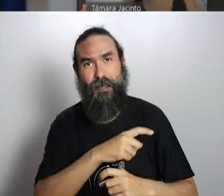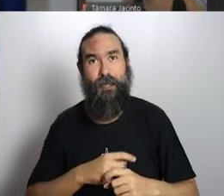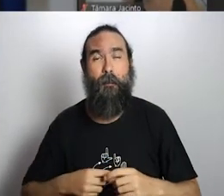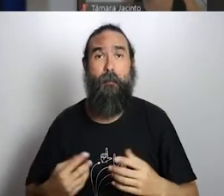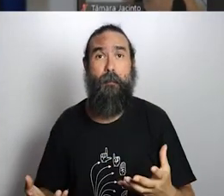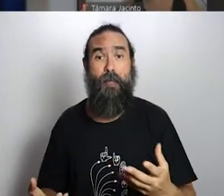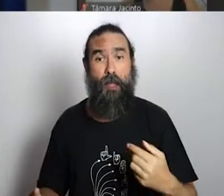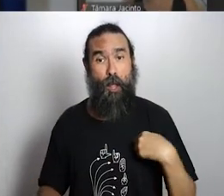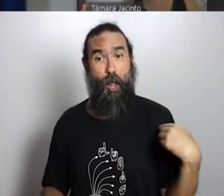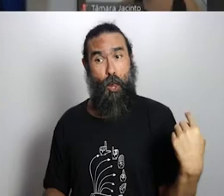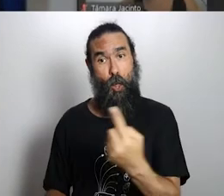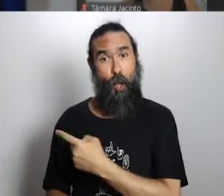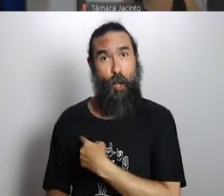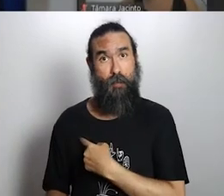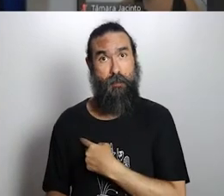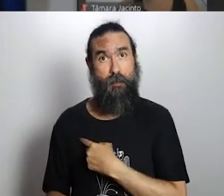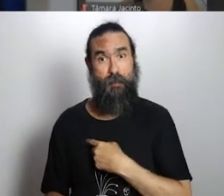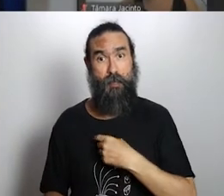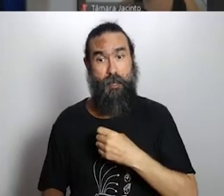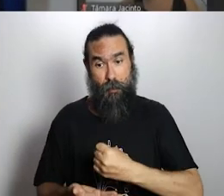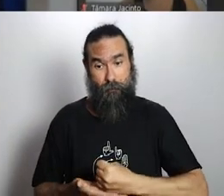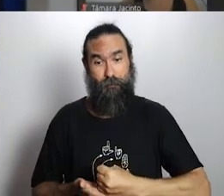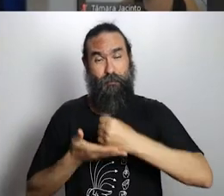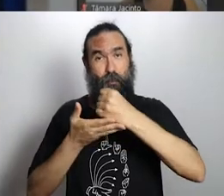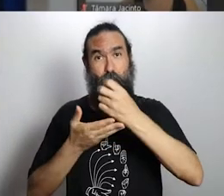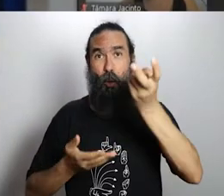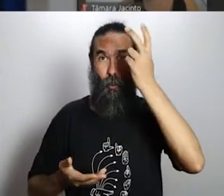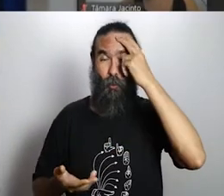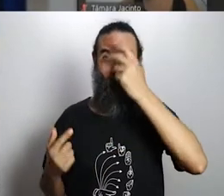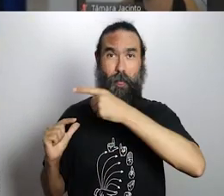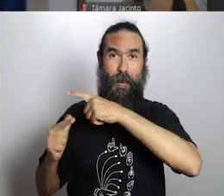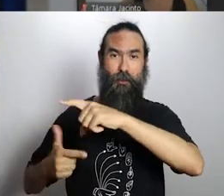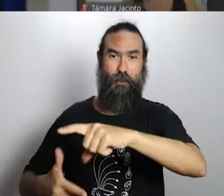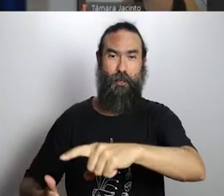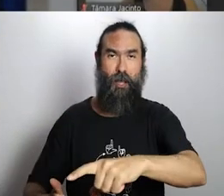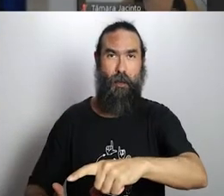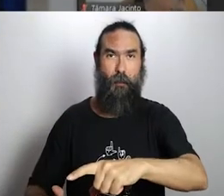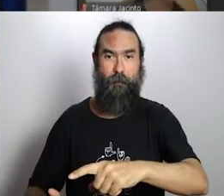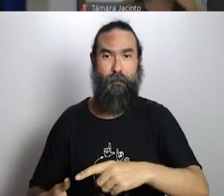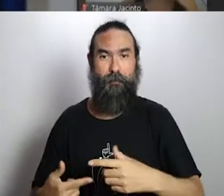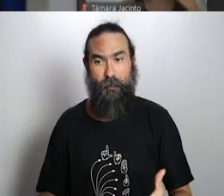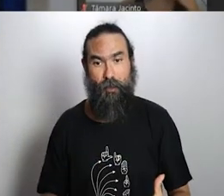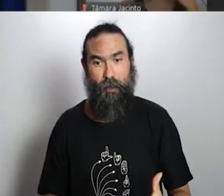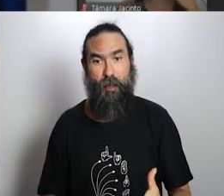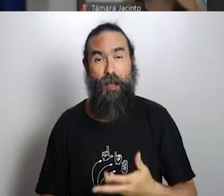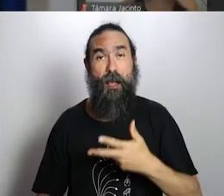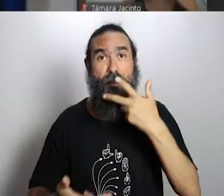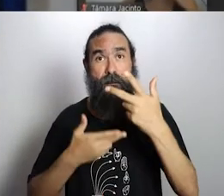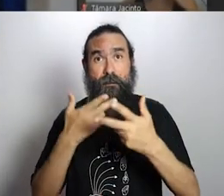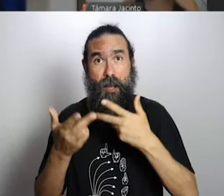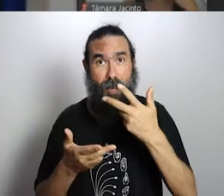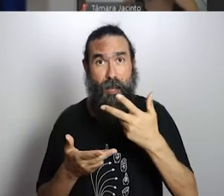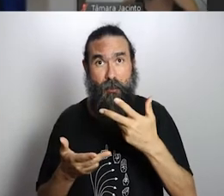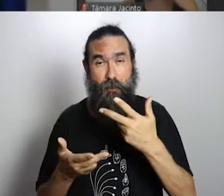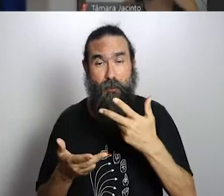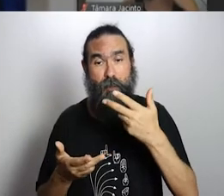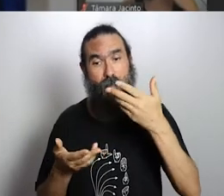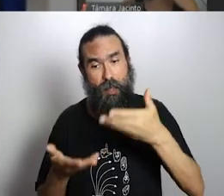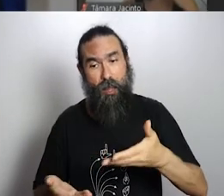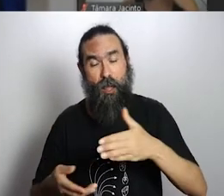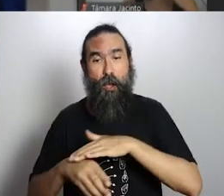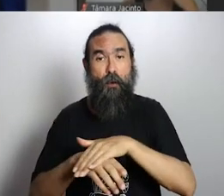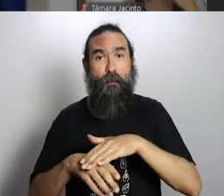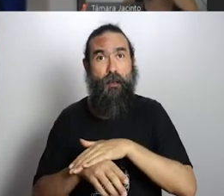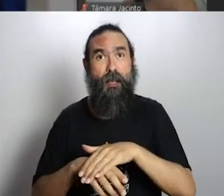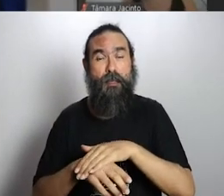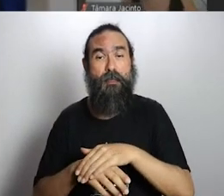a gente não fala somente por nós, a gente representa. Então... E aí, falando um pouco, me tirando dessa conversa, falando mais